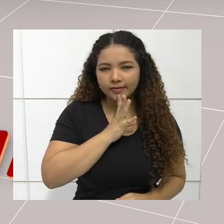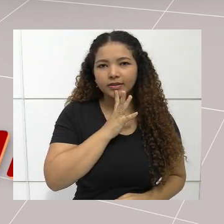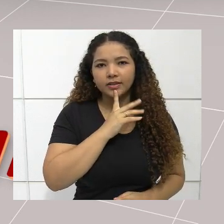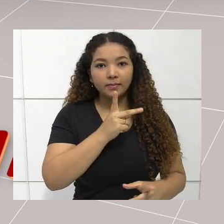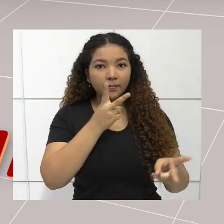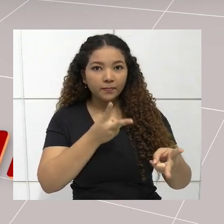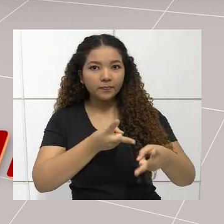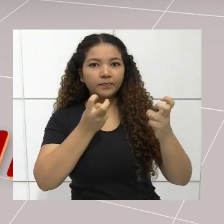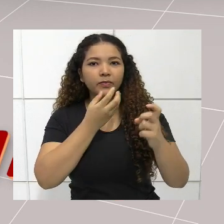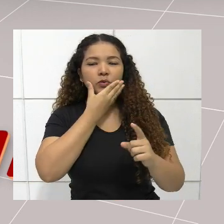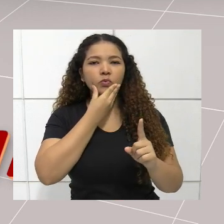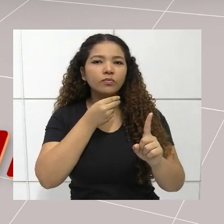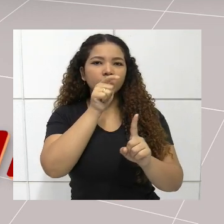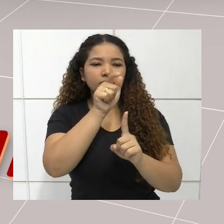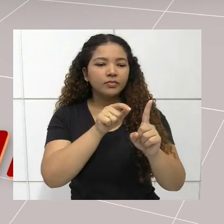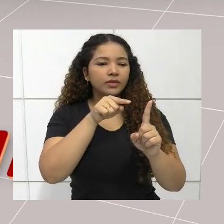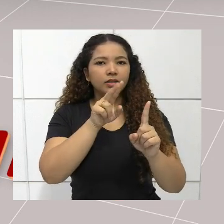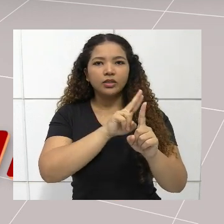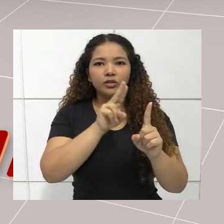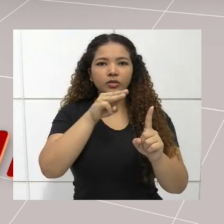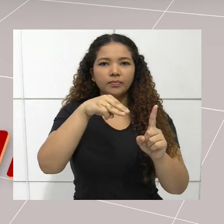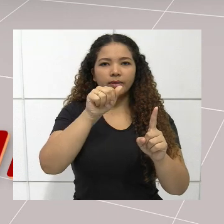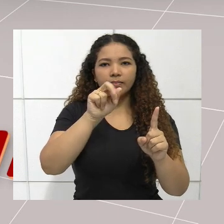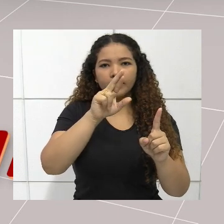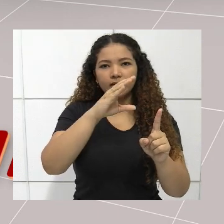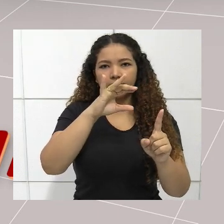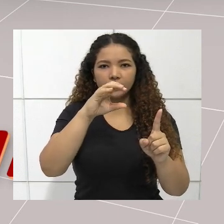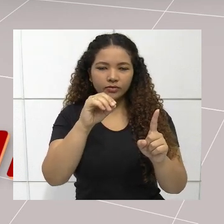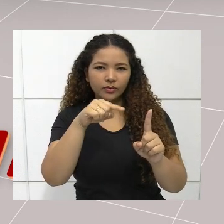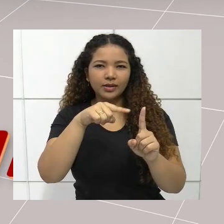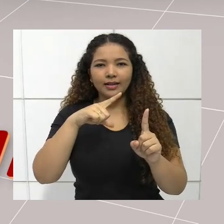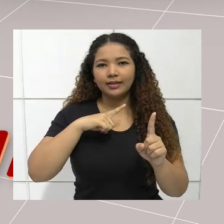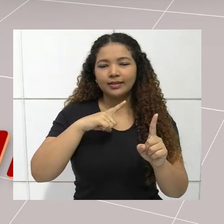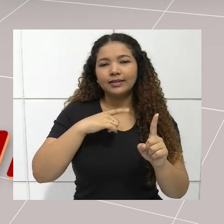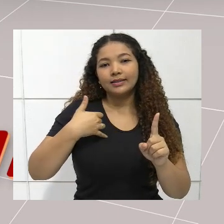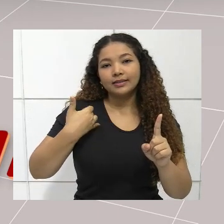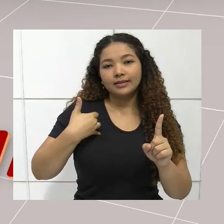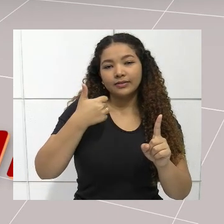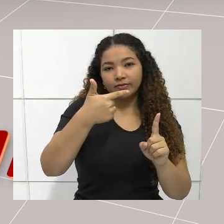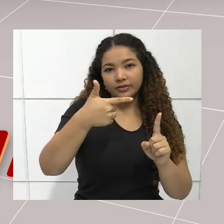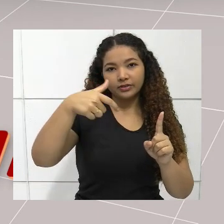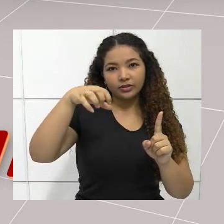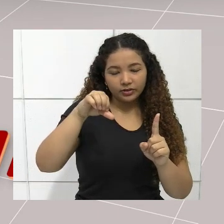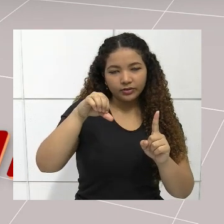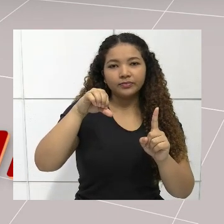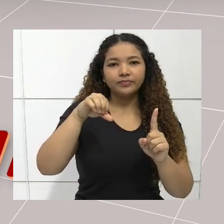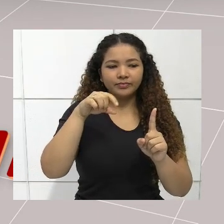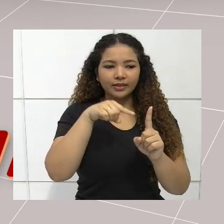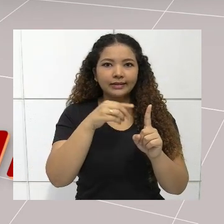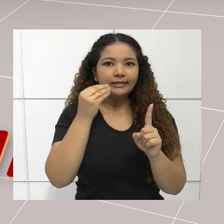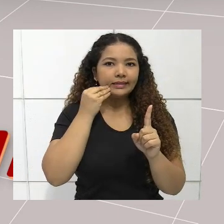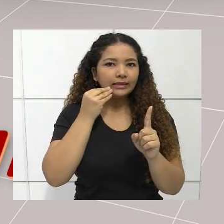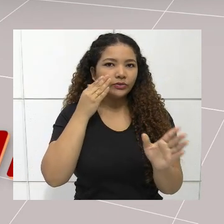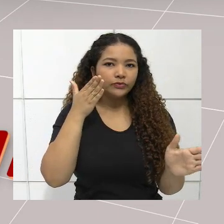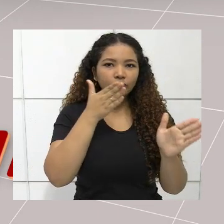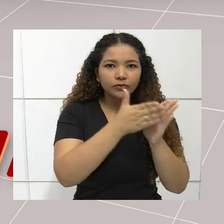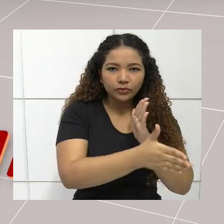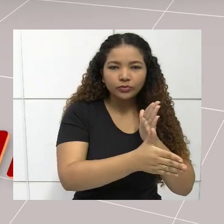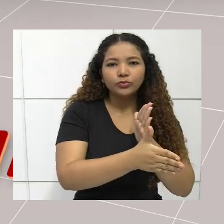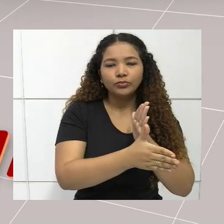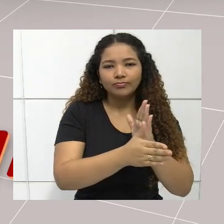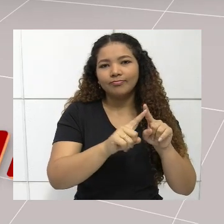identificado como Márcio Rodrigues Gomes, de 29 anos, conhecido como Cacique. O homem tentou empreender fuga da guarnição,